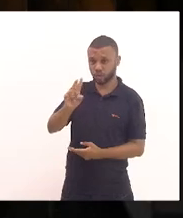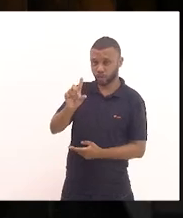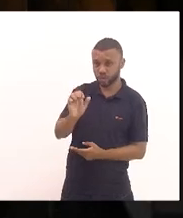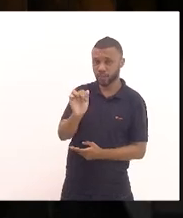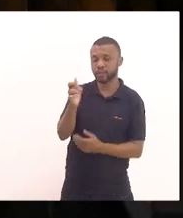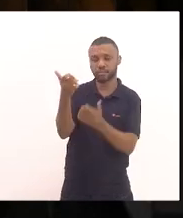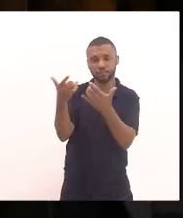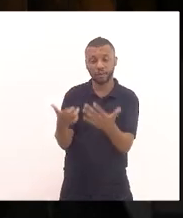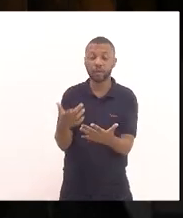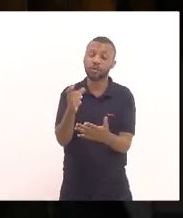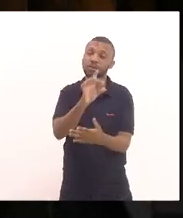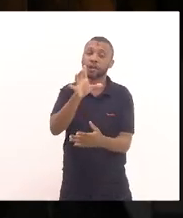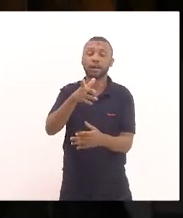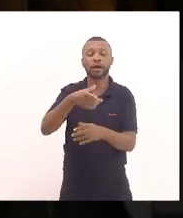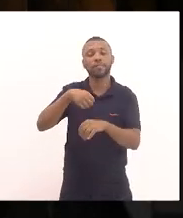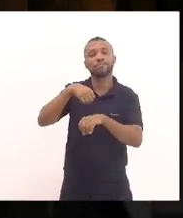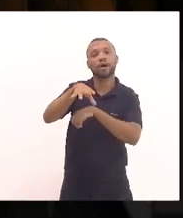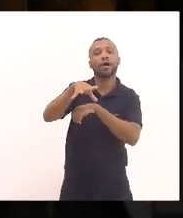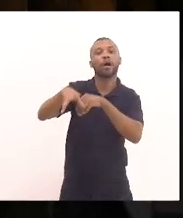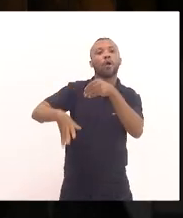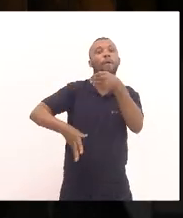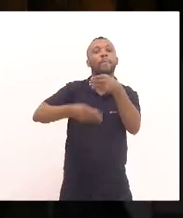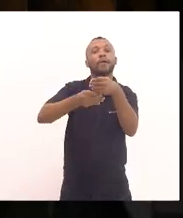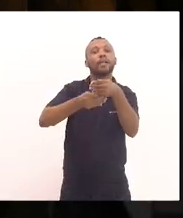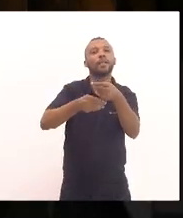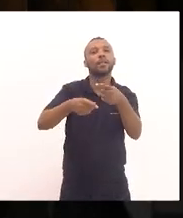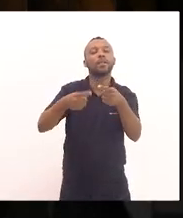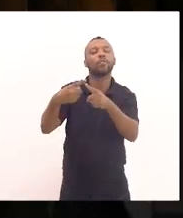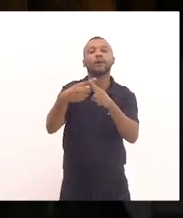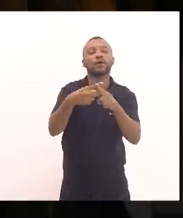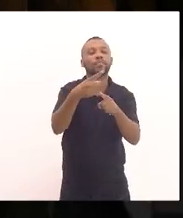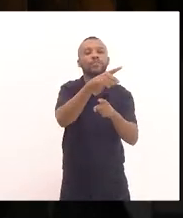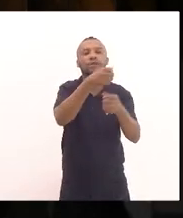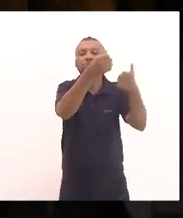vou complementar, porque concordo com o que vocês disseram.